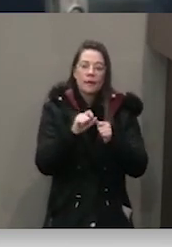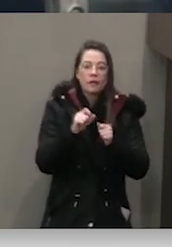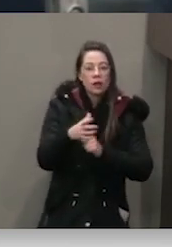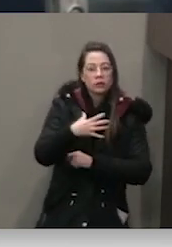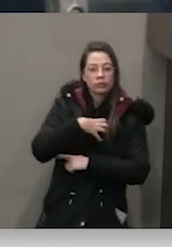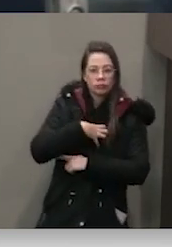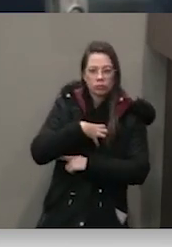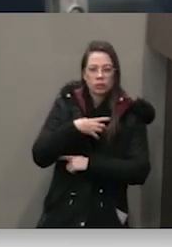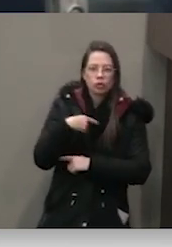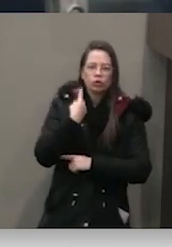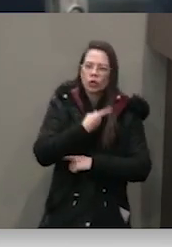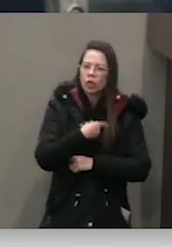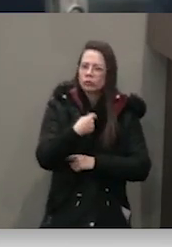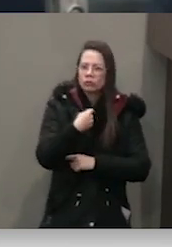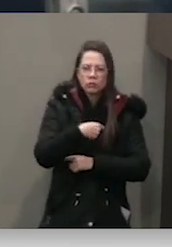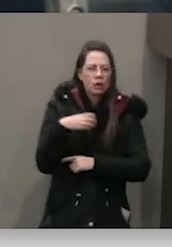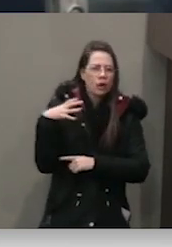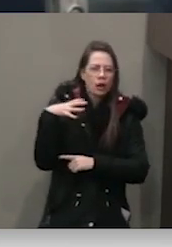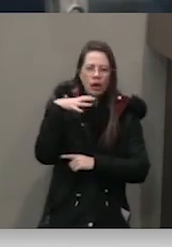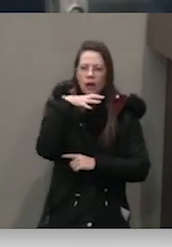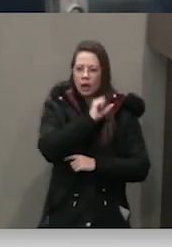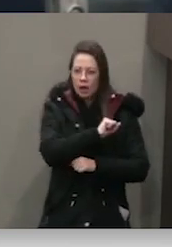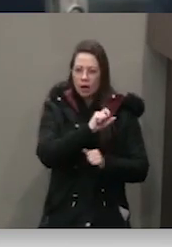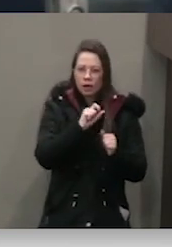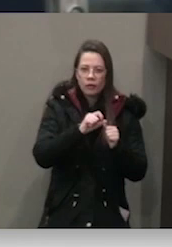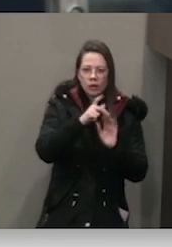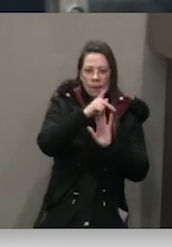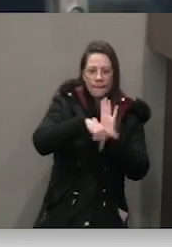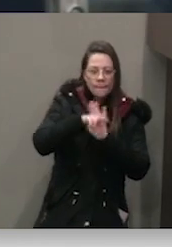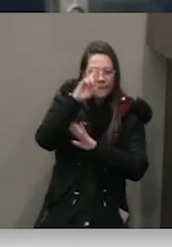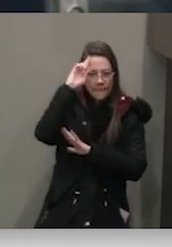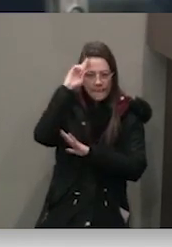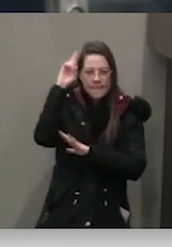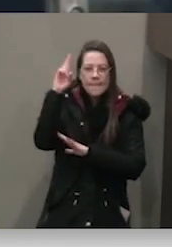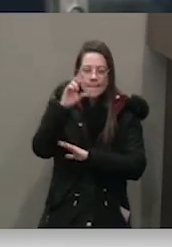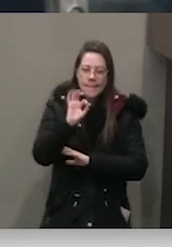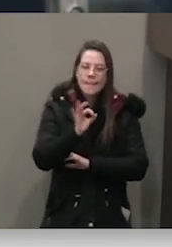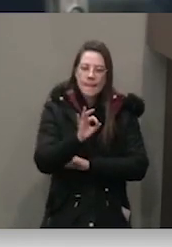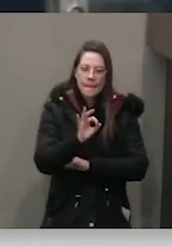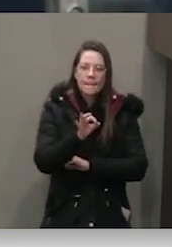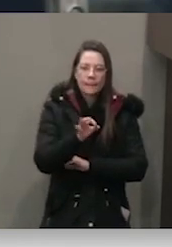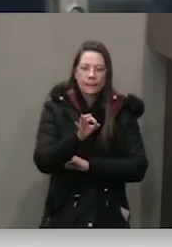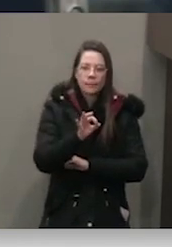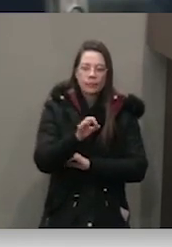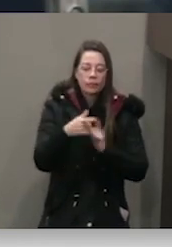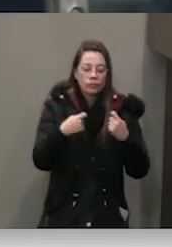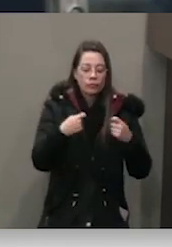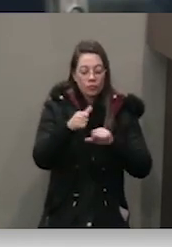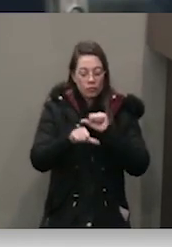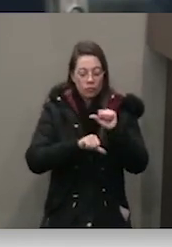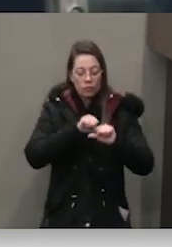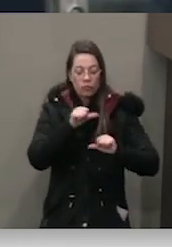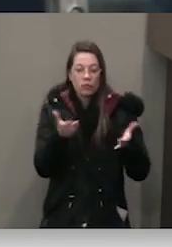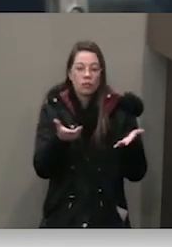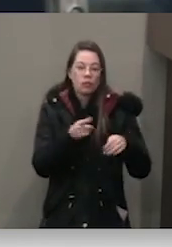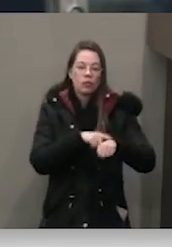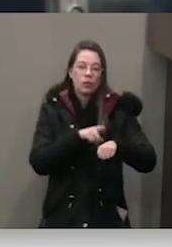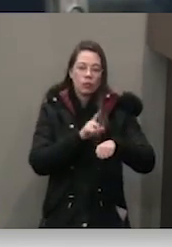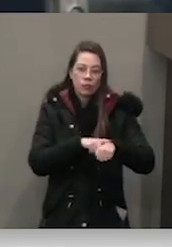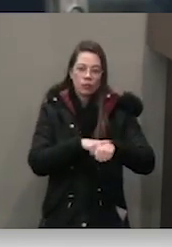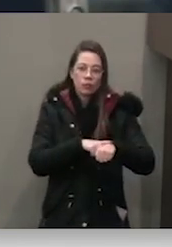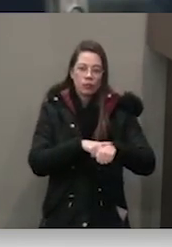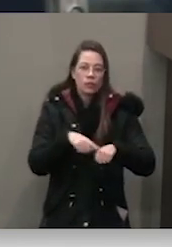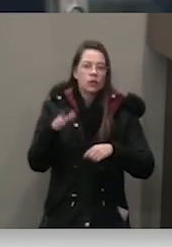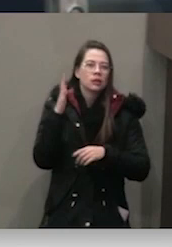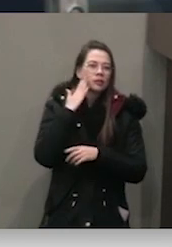Então, nós precisamos urgentemente fazer um plano diretor, senhores vereadores, que não precisa mudar a todo momento. E sei que isso também